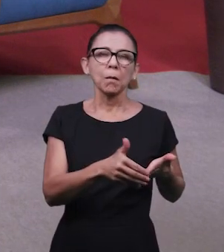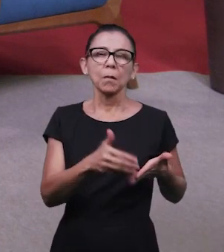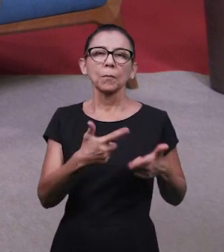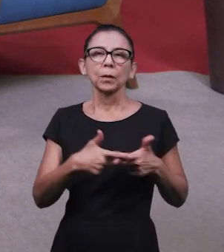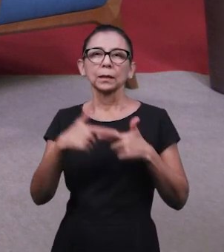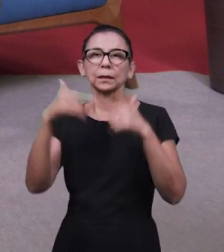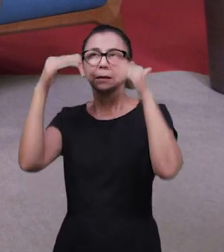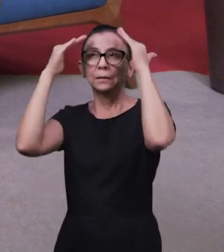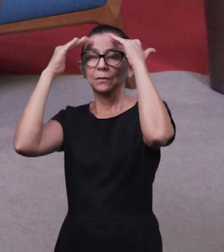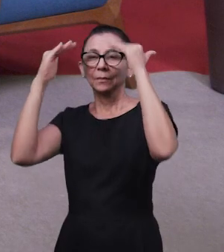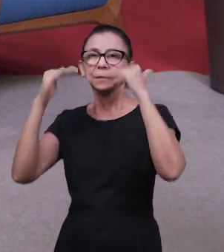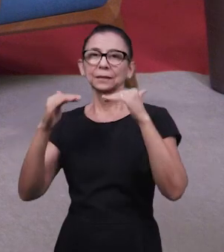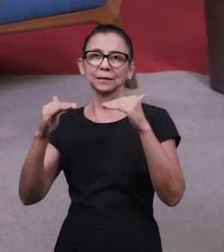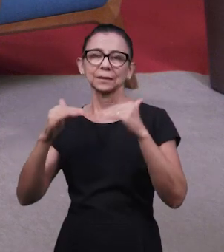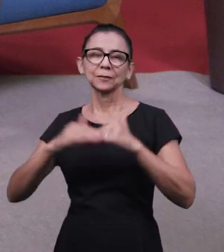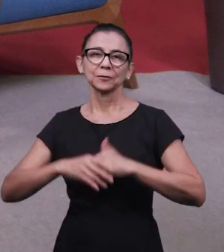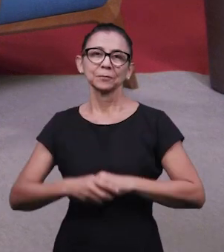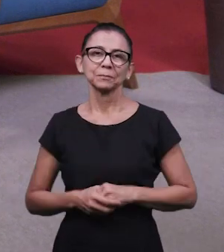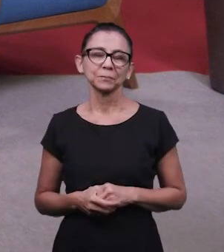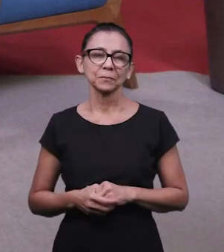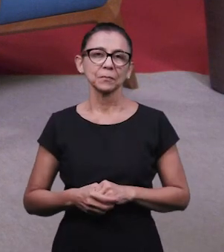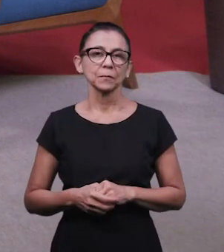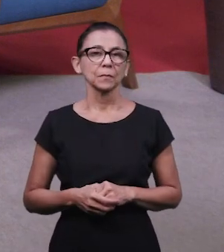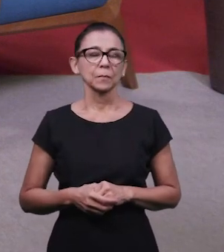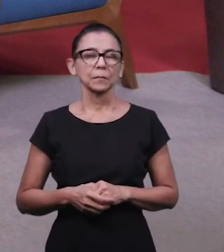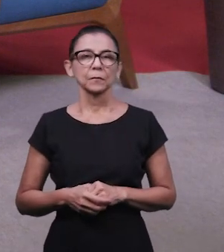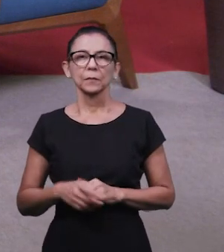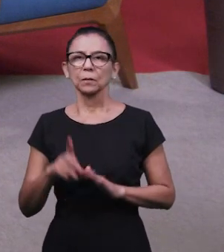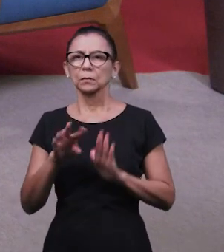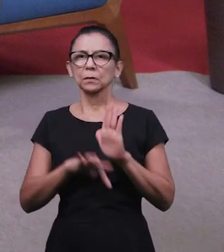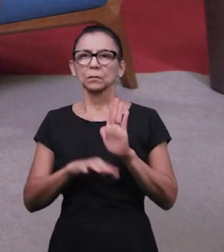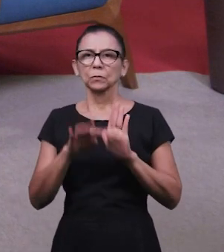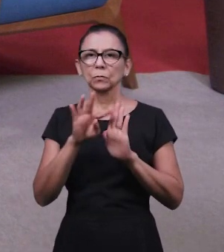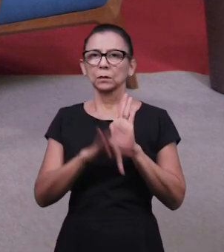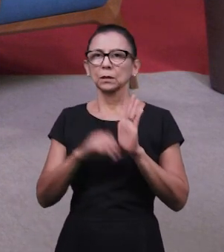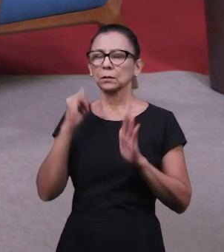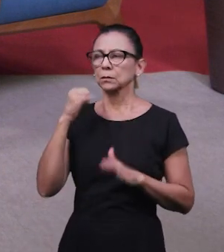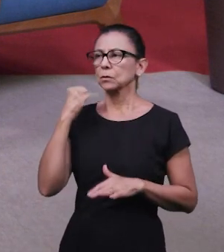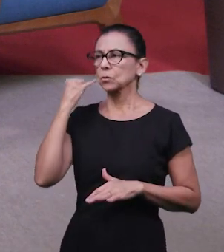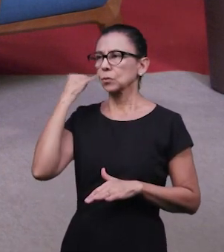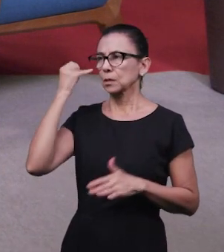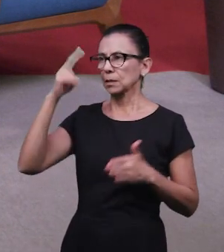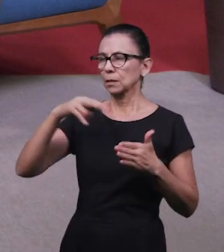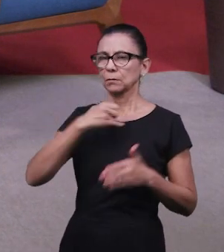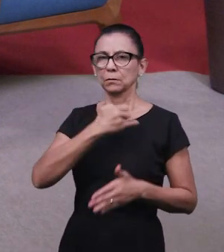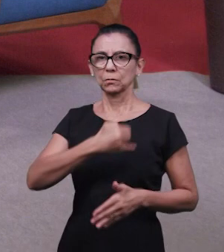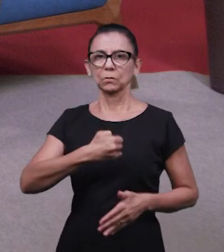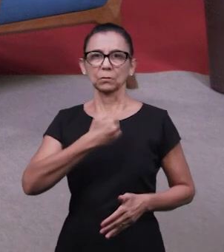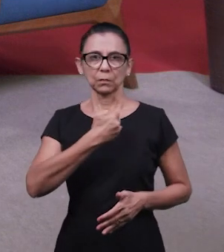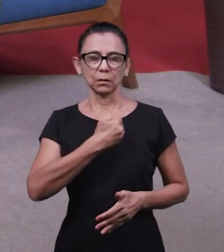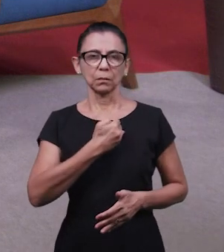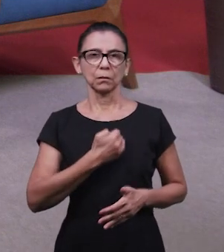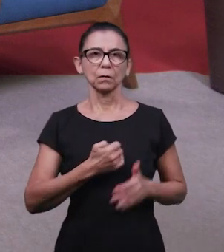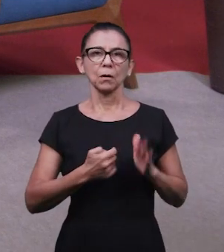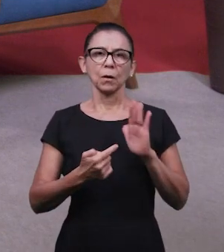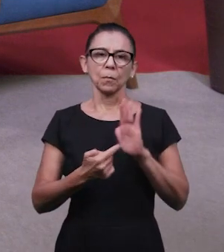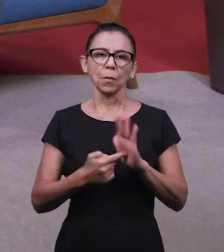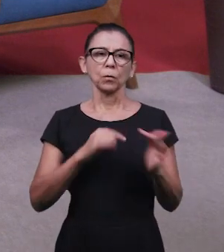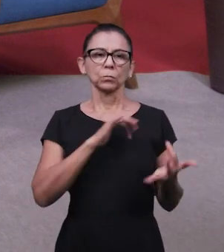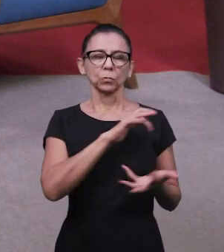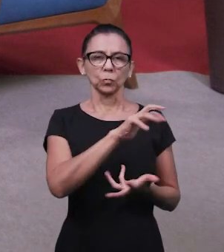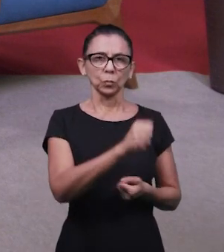é a obediência. O pecado no Éden foi o quê? A desobediência. Para o homem reencontrar